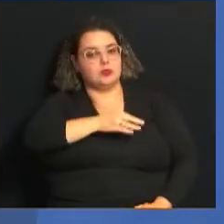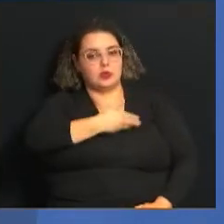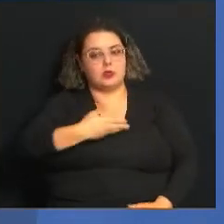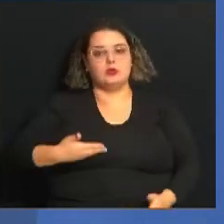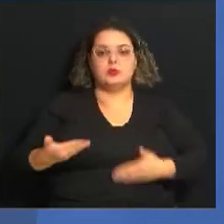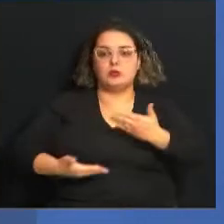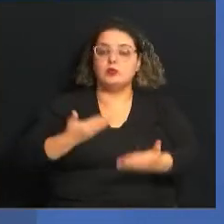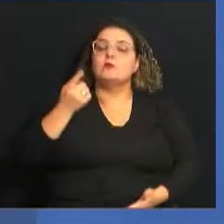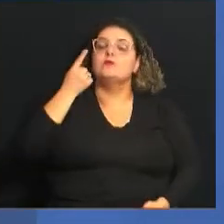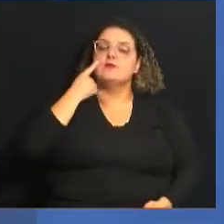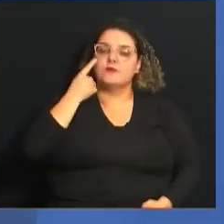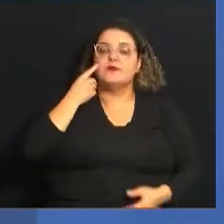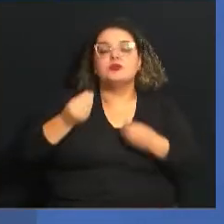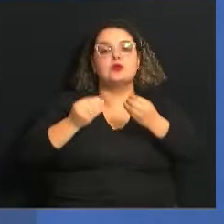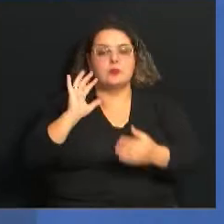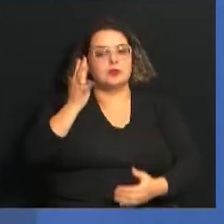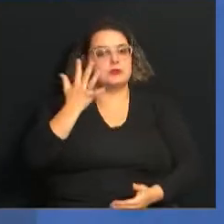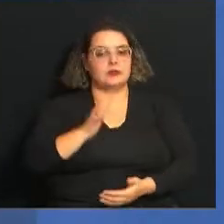municipais. Confira como foi.